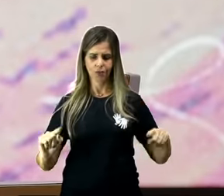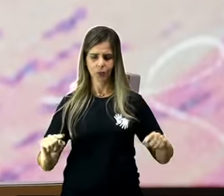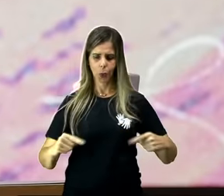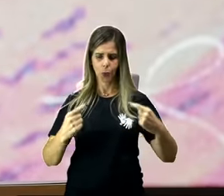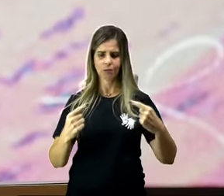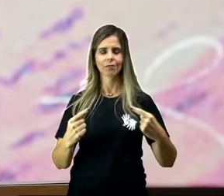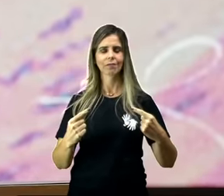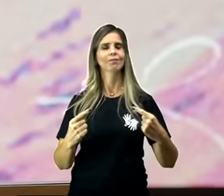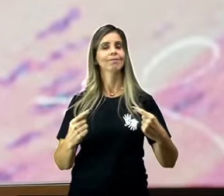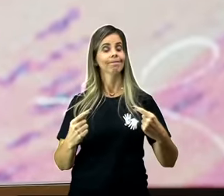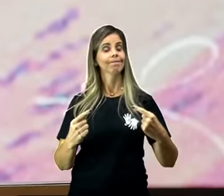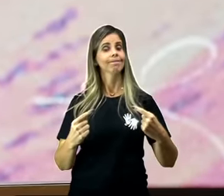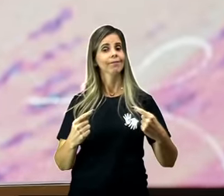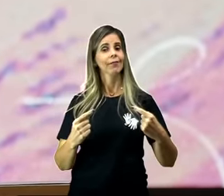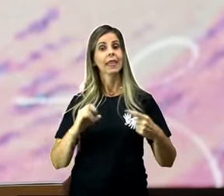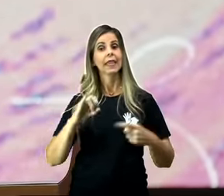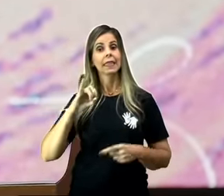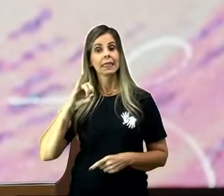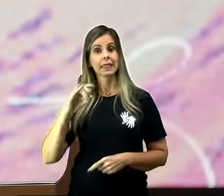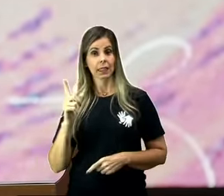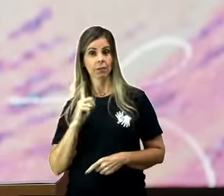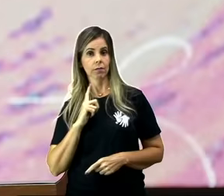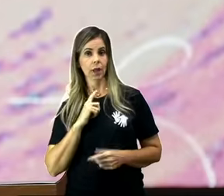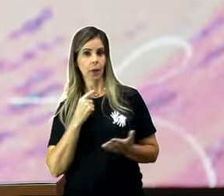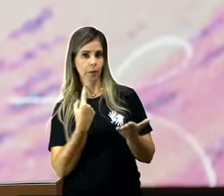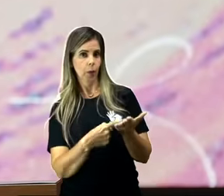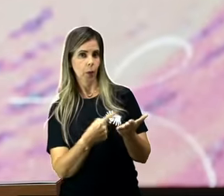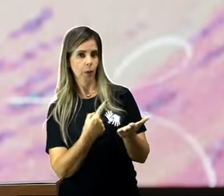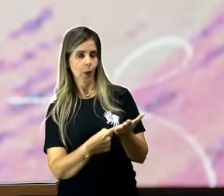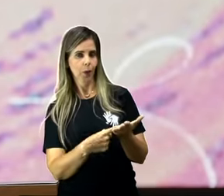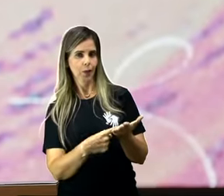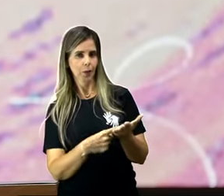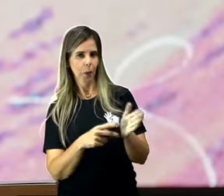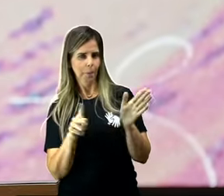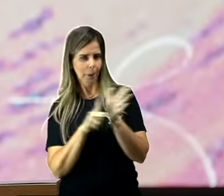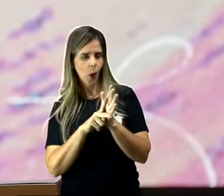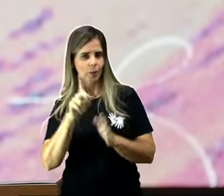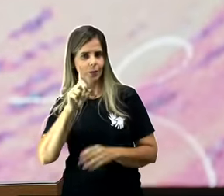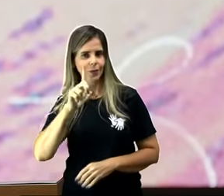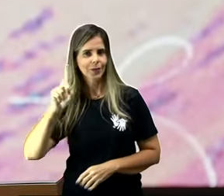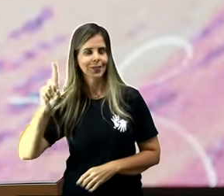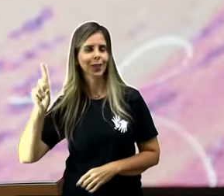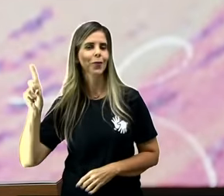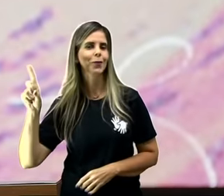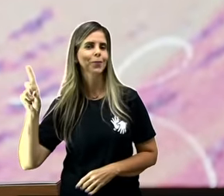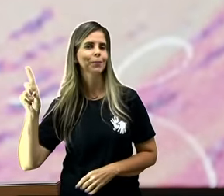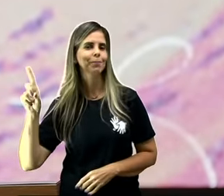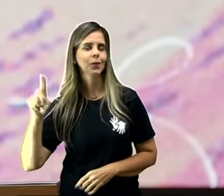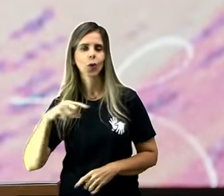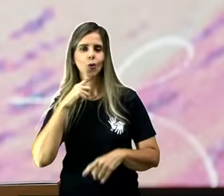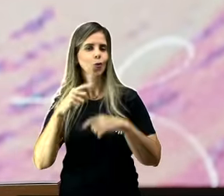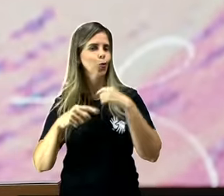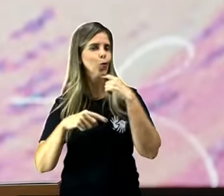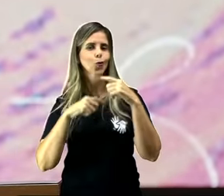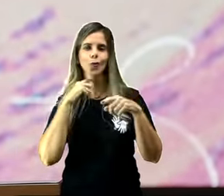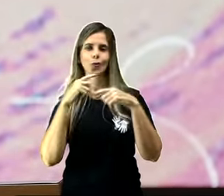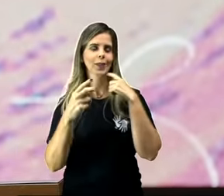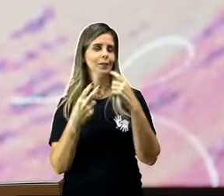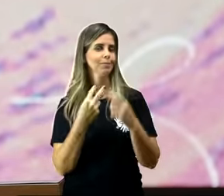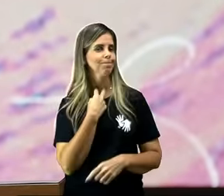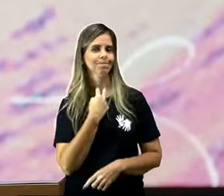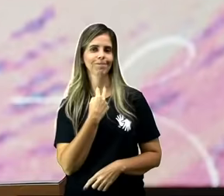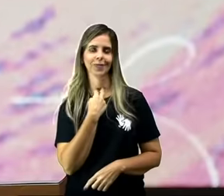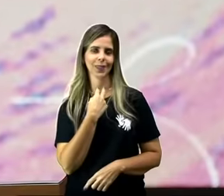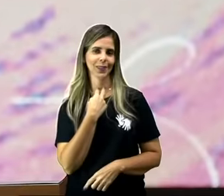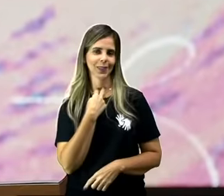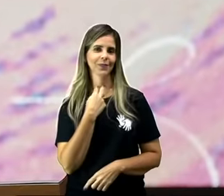Amigo, se existe um propósito maior de Deus para a tua vida do outro lado, não saia daqui com dúvidas. Se existe um